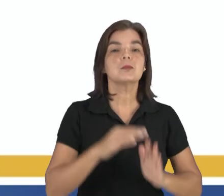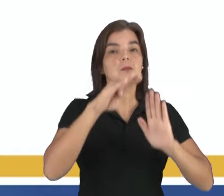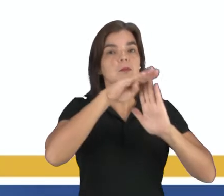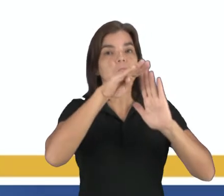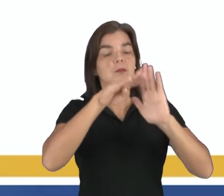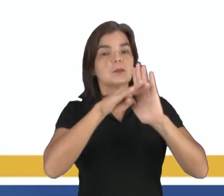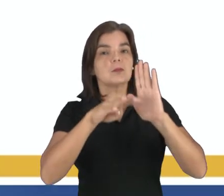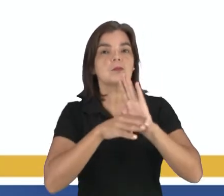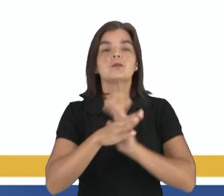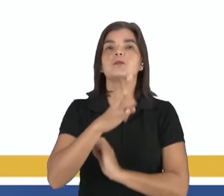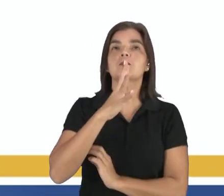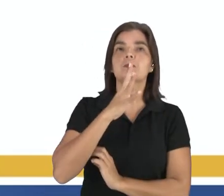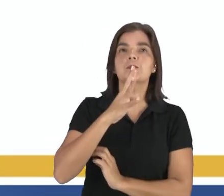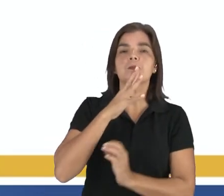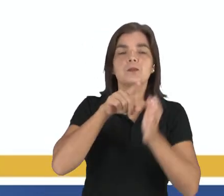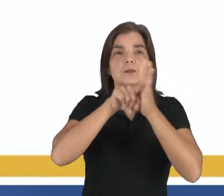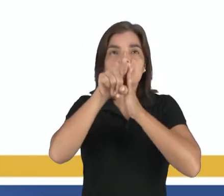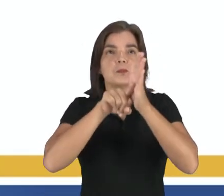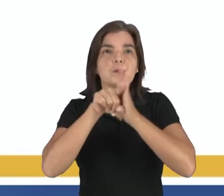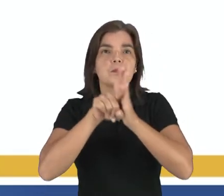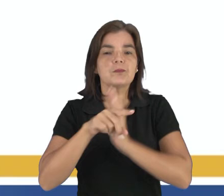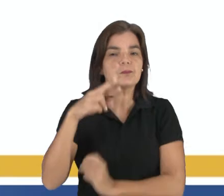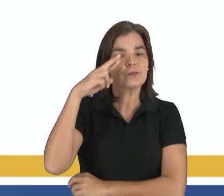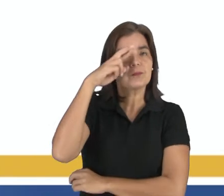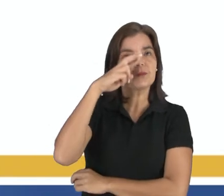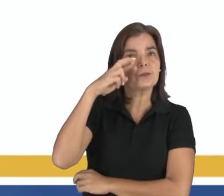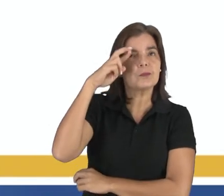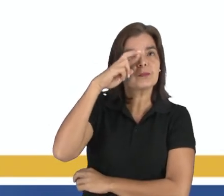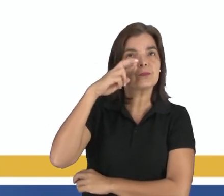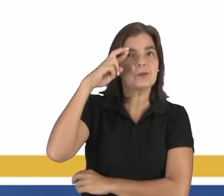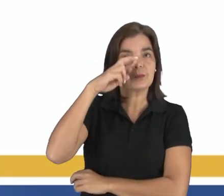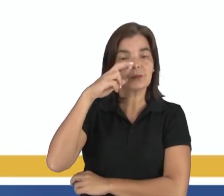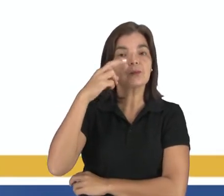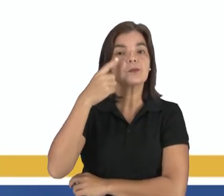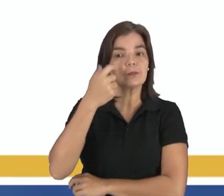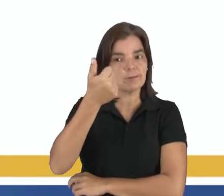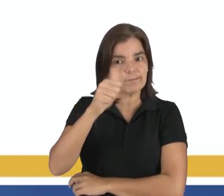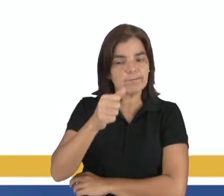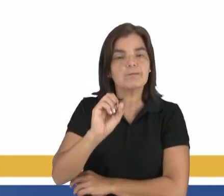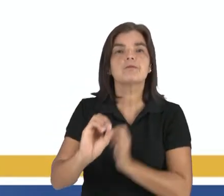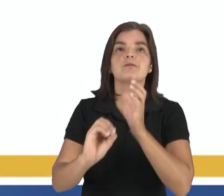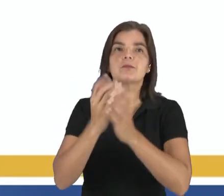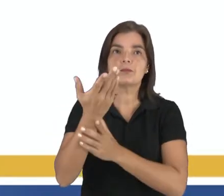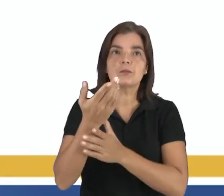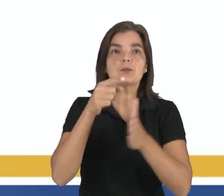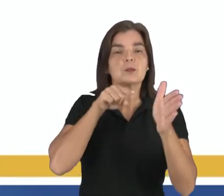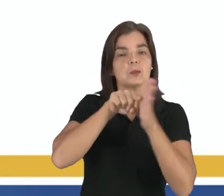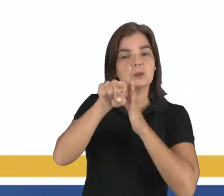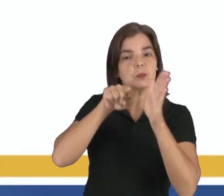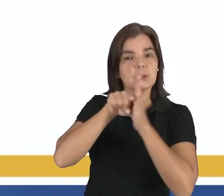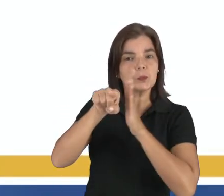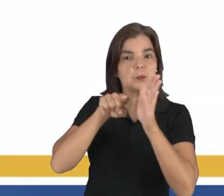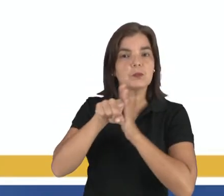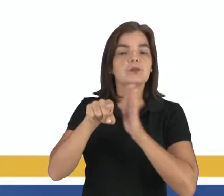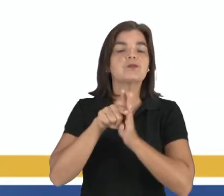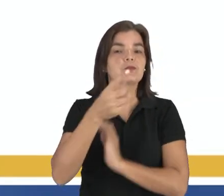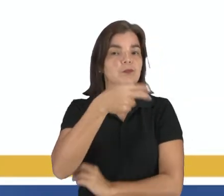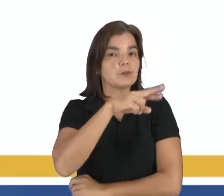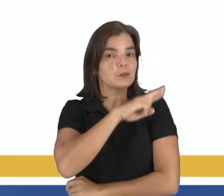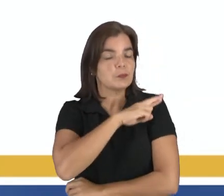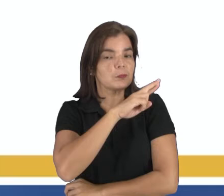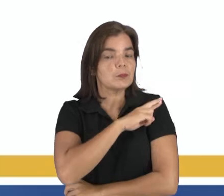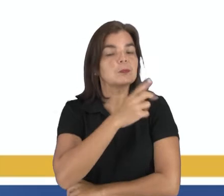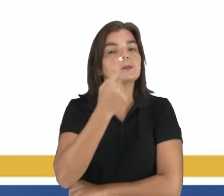As etapas do conhecimento científico elas se baseiam na observação, que é a análise dos fatos, o questionamento, que é responsável